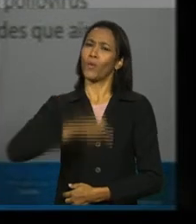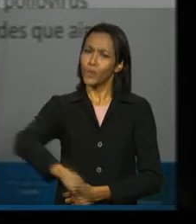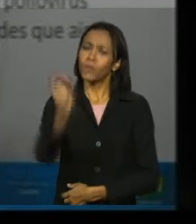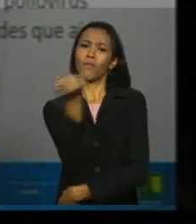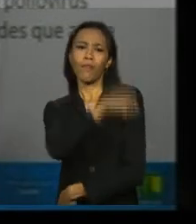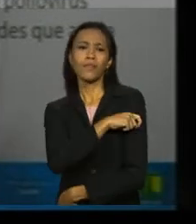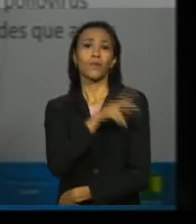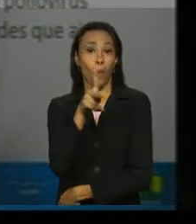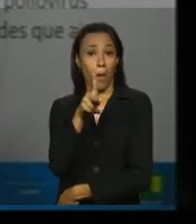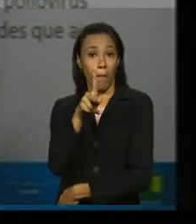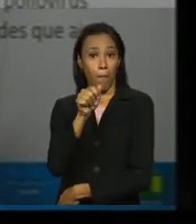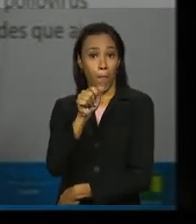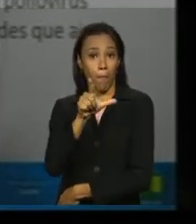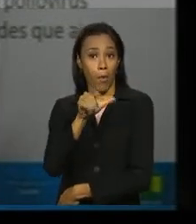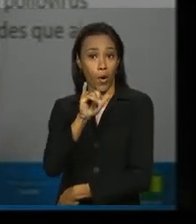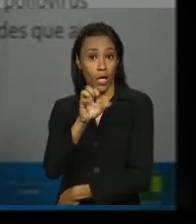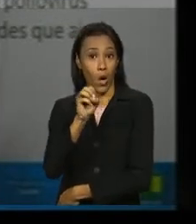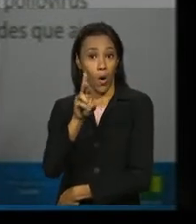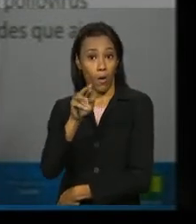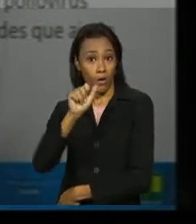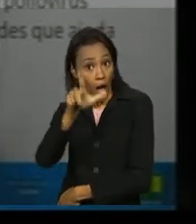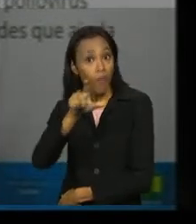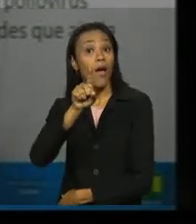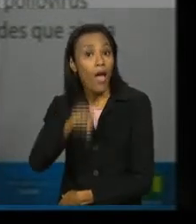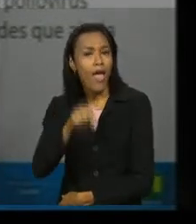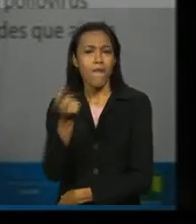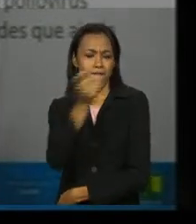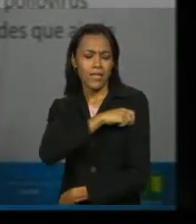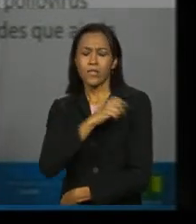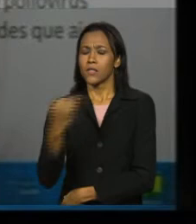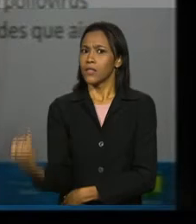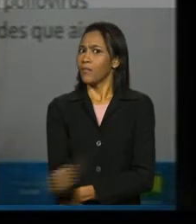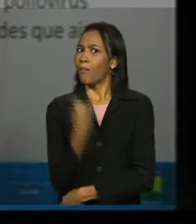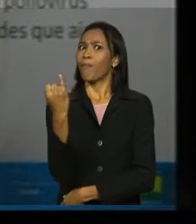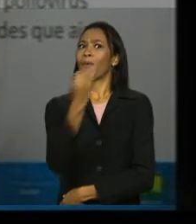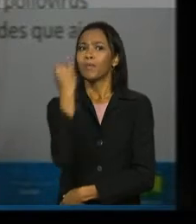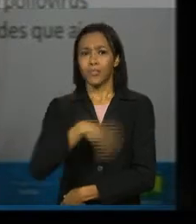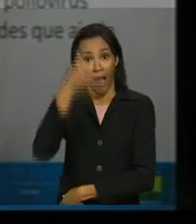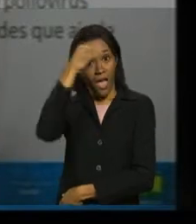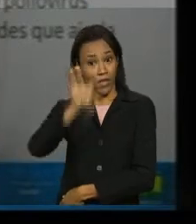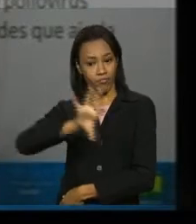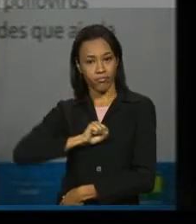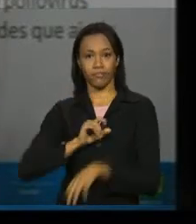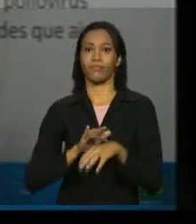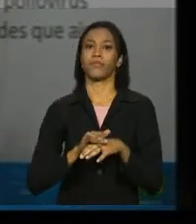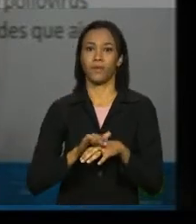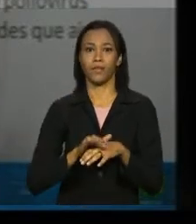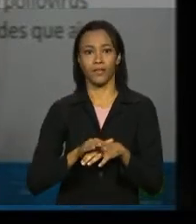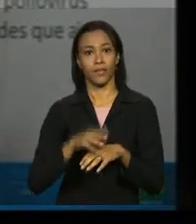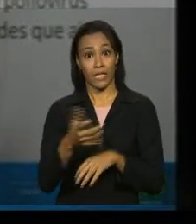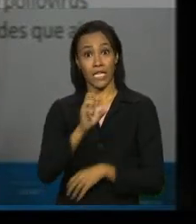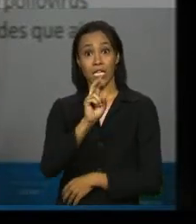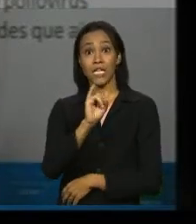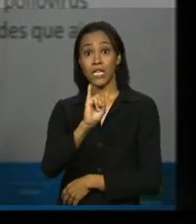assinando com a pólio oral O que é uma vacina muito importante para dar imunidade populacional que nós chamamos